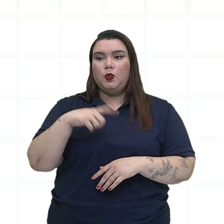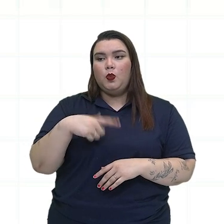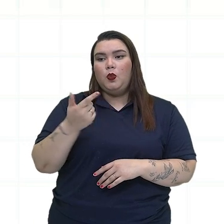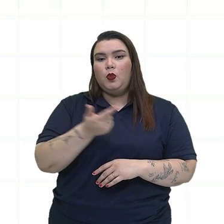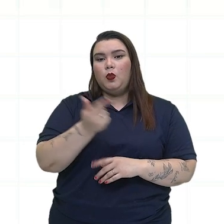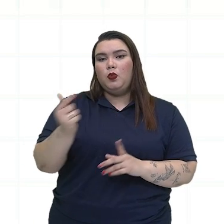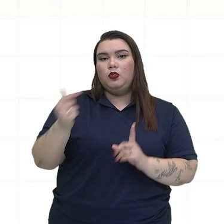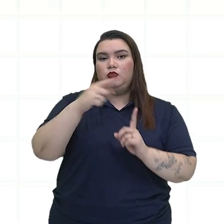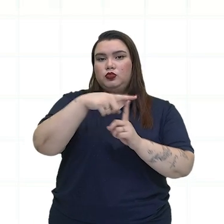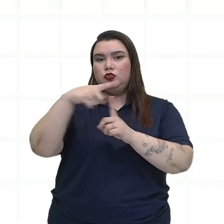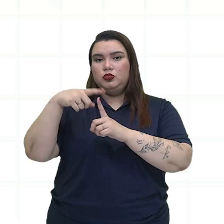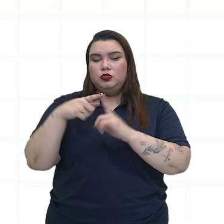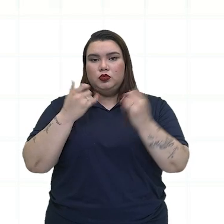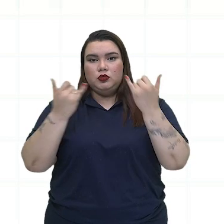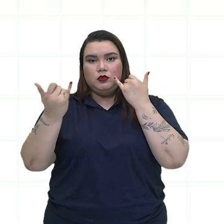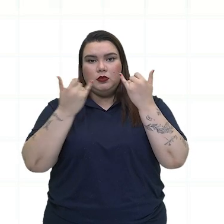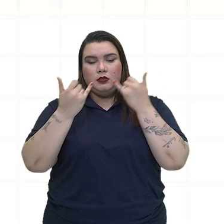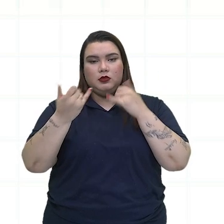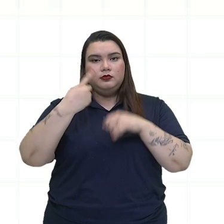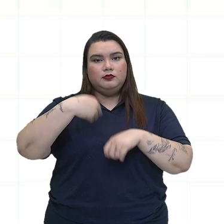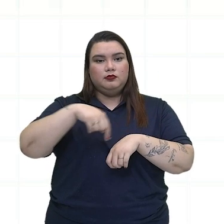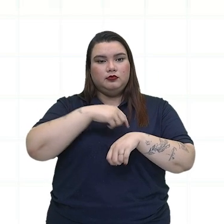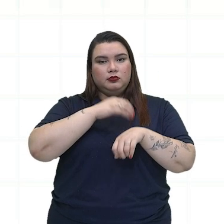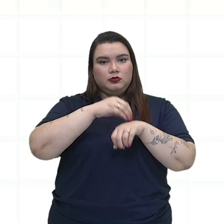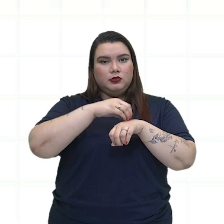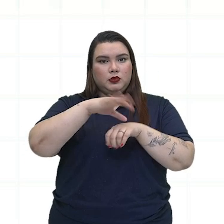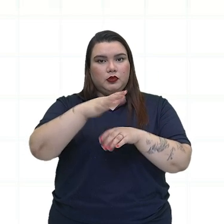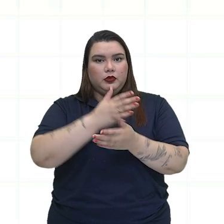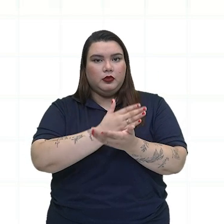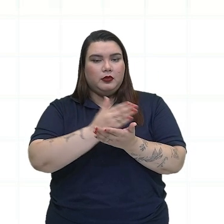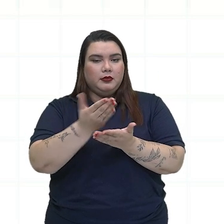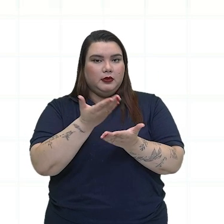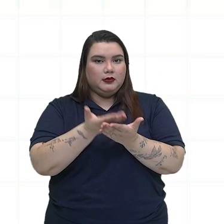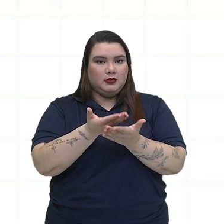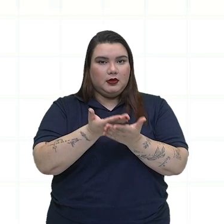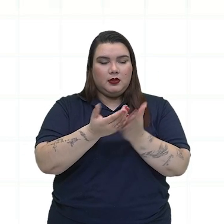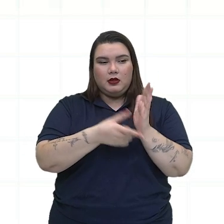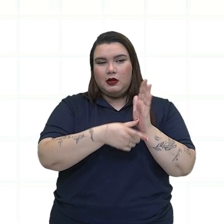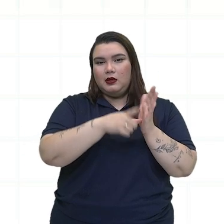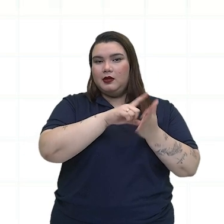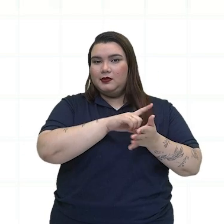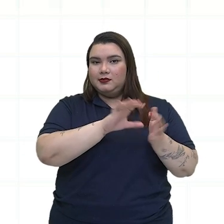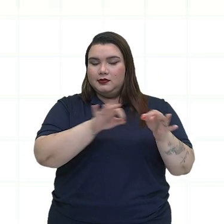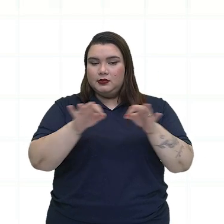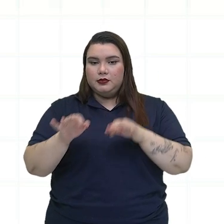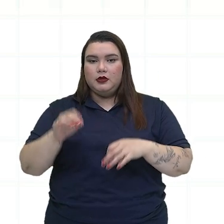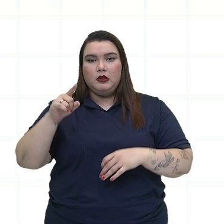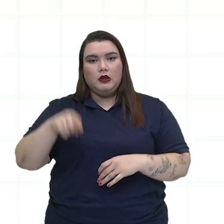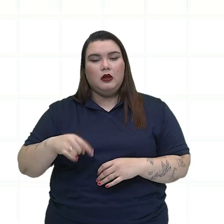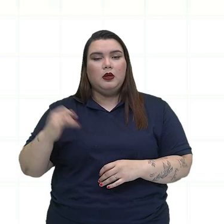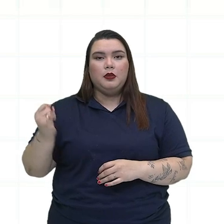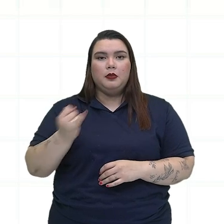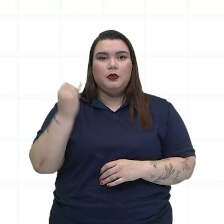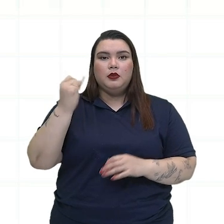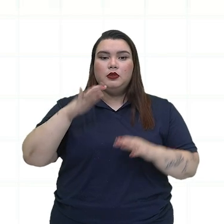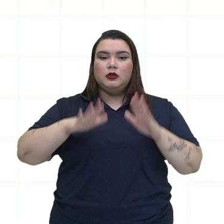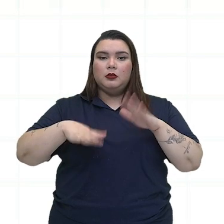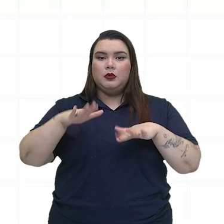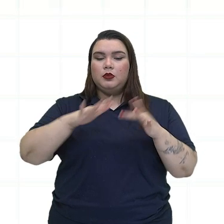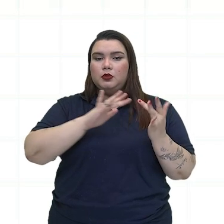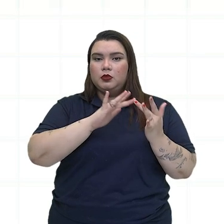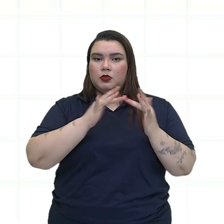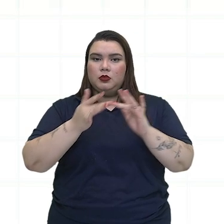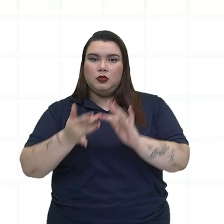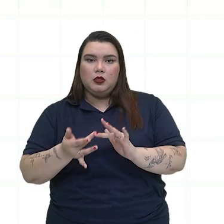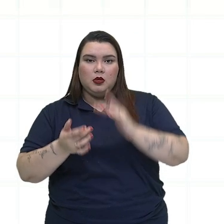outros tipos de informação que nós falamos lá no comecinho da aula também, que é importante, dependendo da situação,